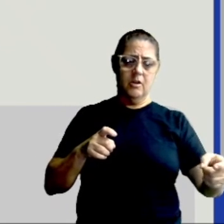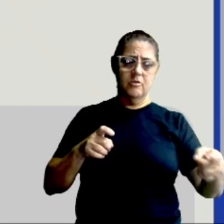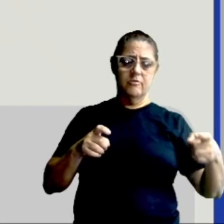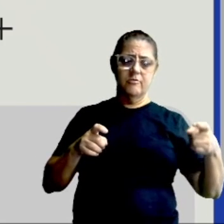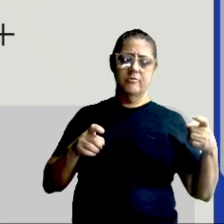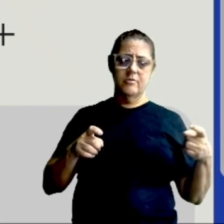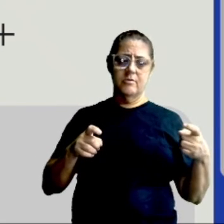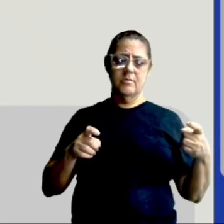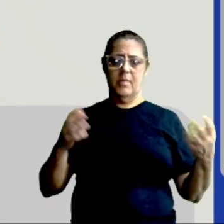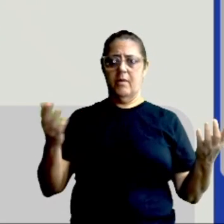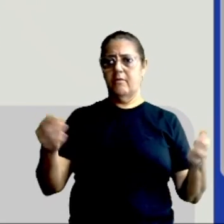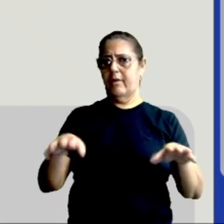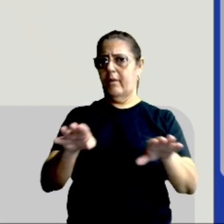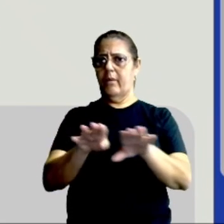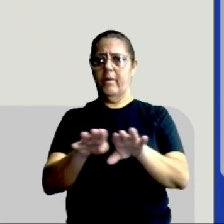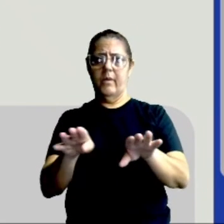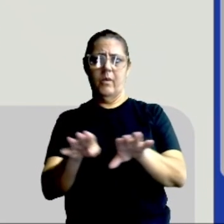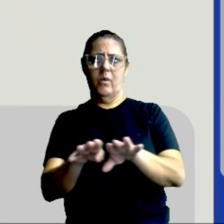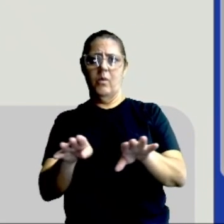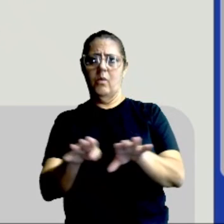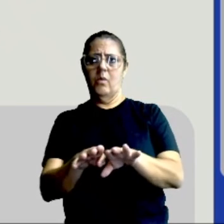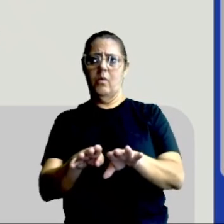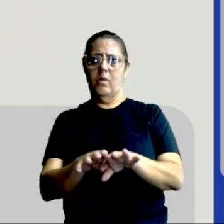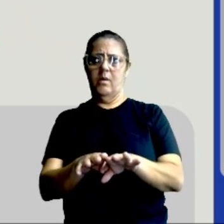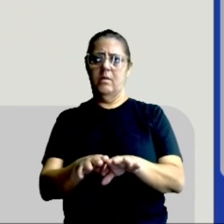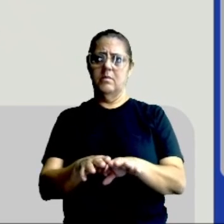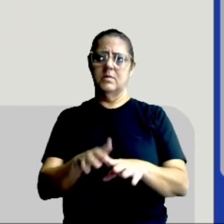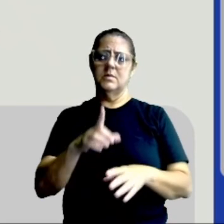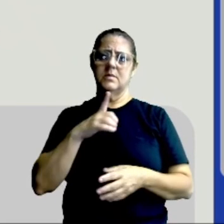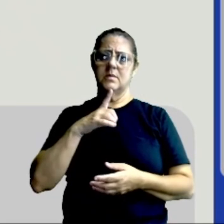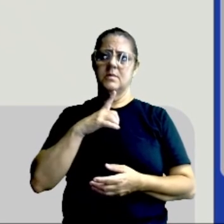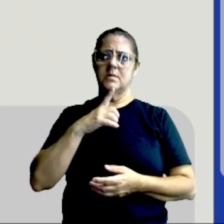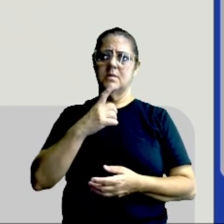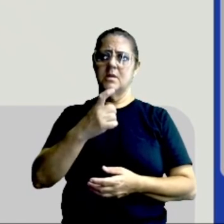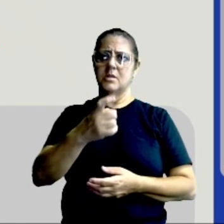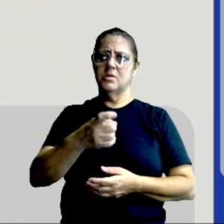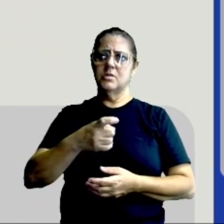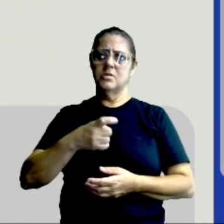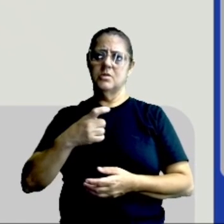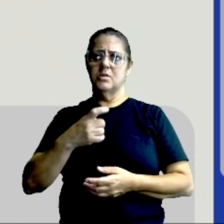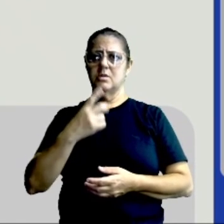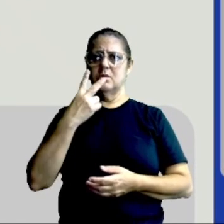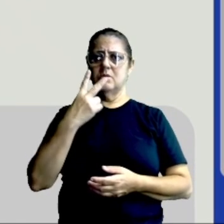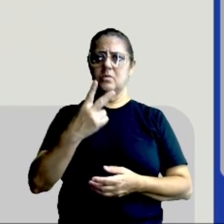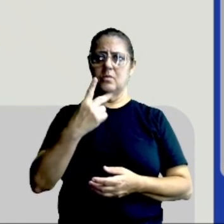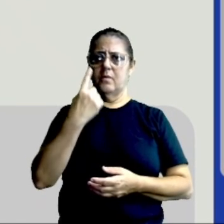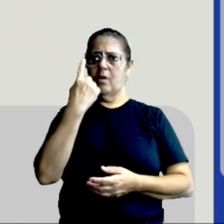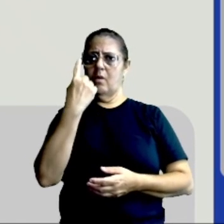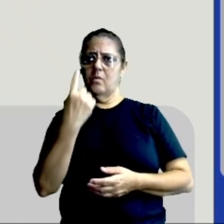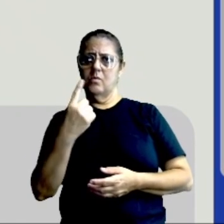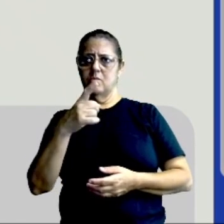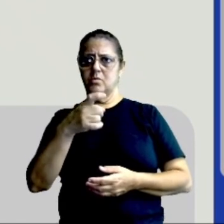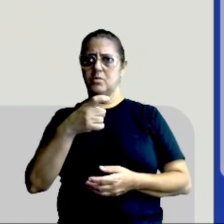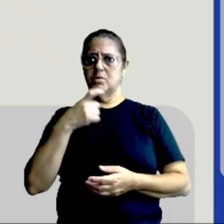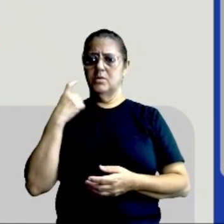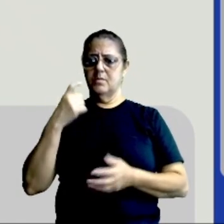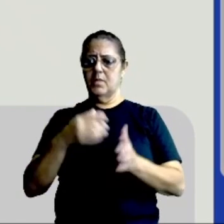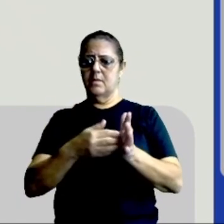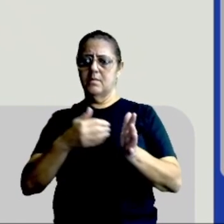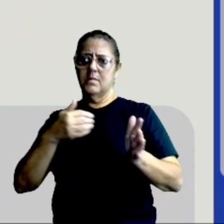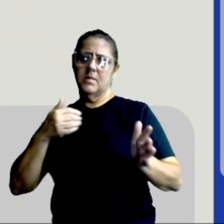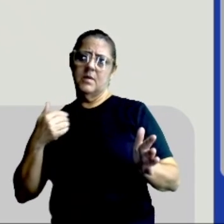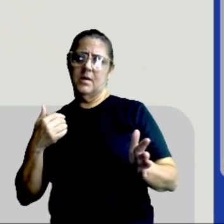x daqui, tirei um x daqui. Se a gente tinha 2x, tirou um x, não ficou apenas um x. E do outro